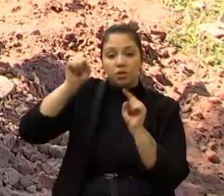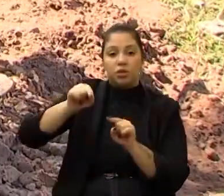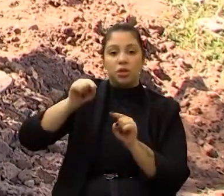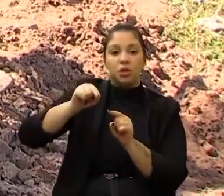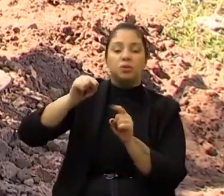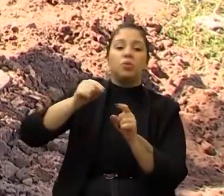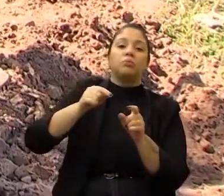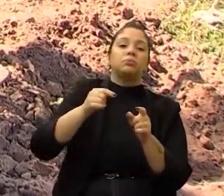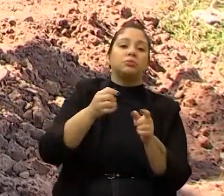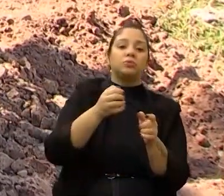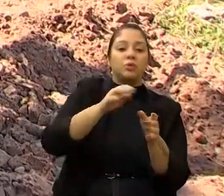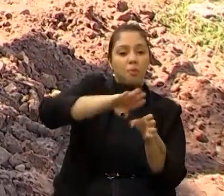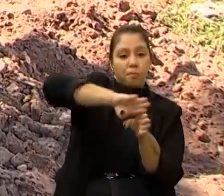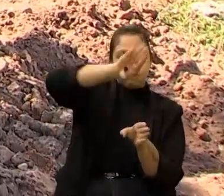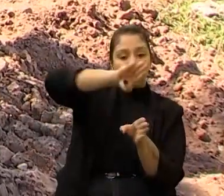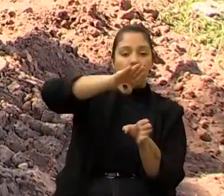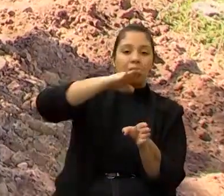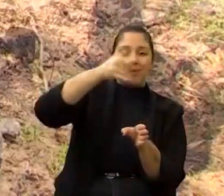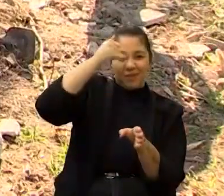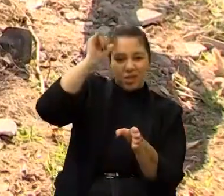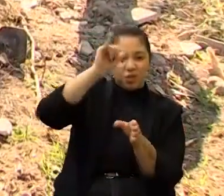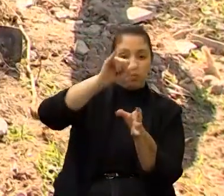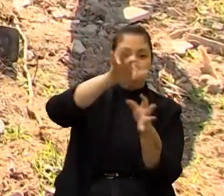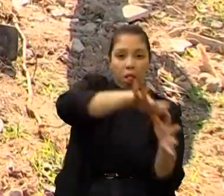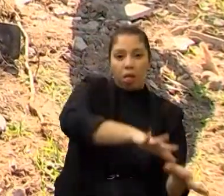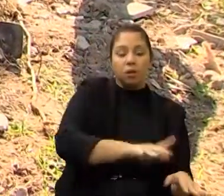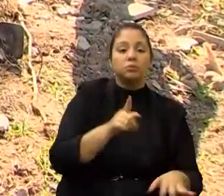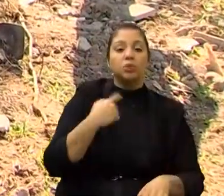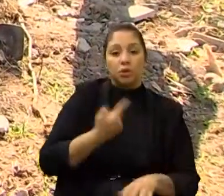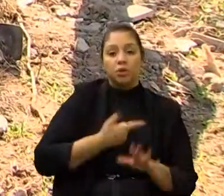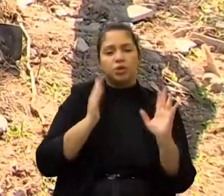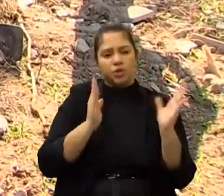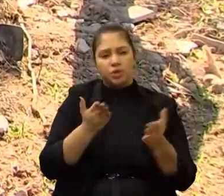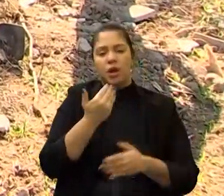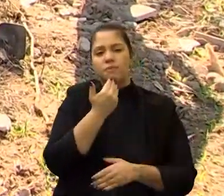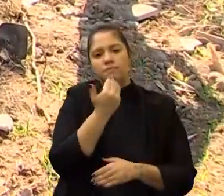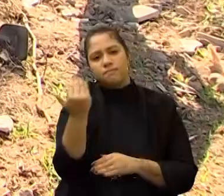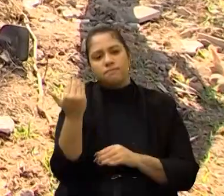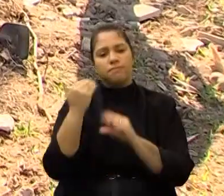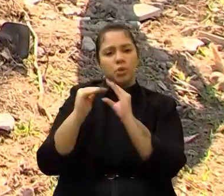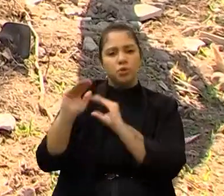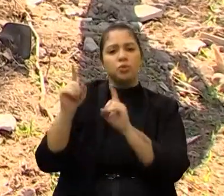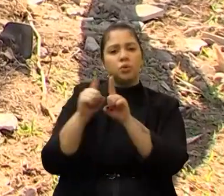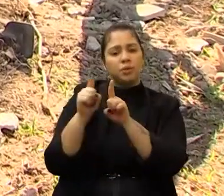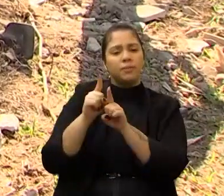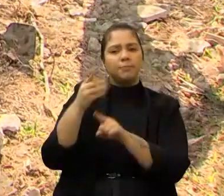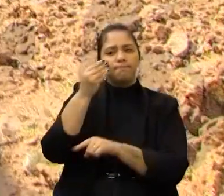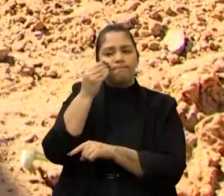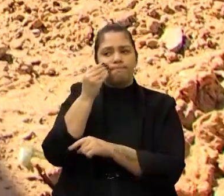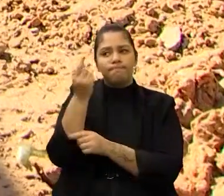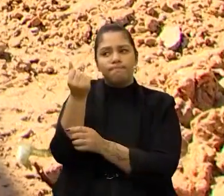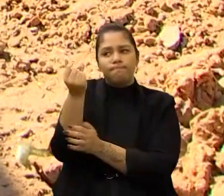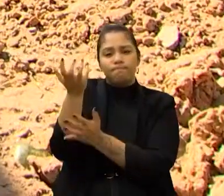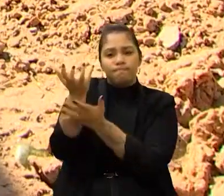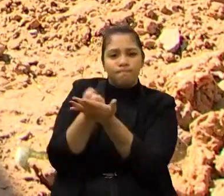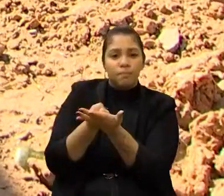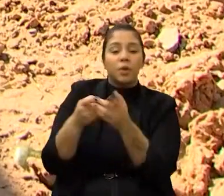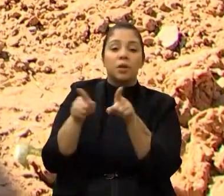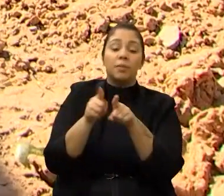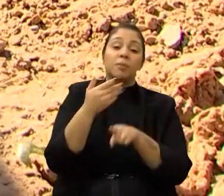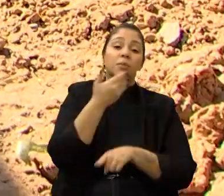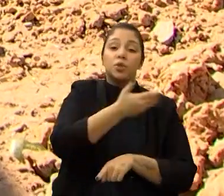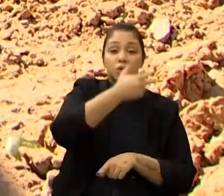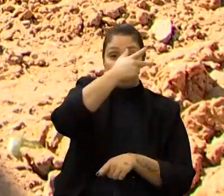contenção para que evite essa erosão futuramente essa é uma reivindicação que nós estamos encaminhando inclusive